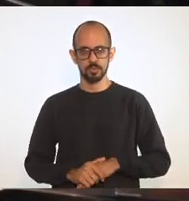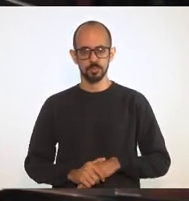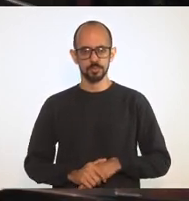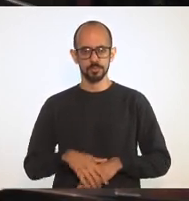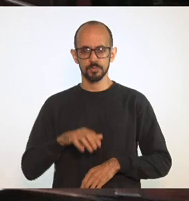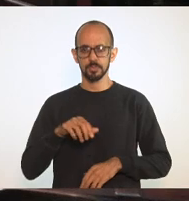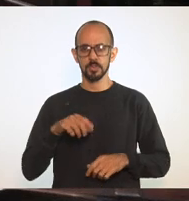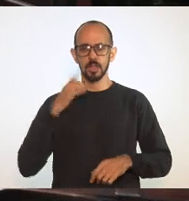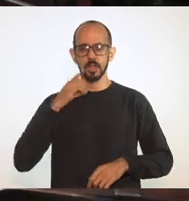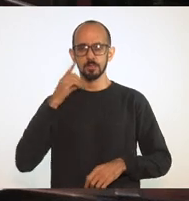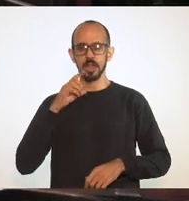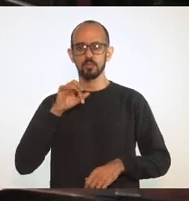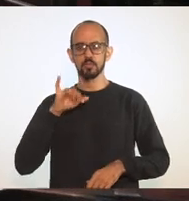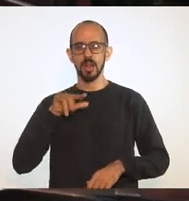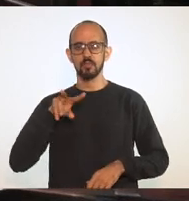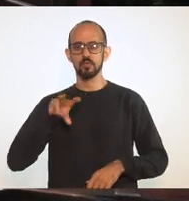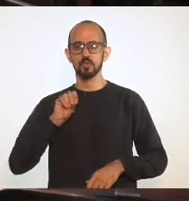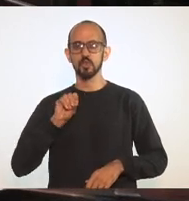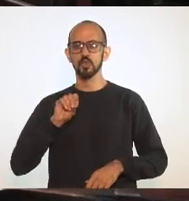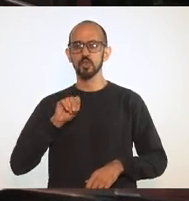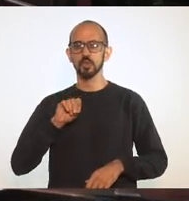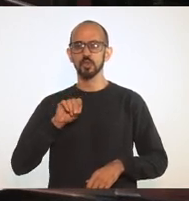Deputado Flávio Serafini.